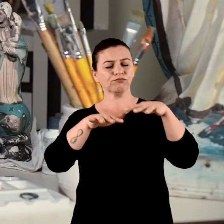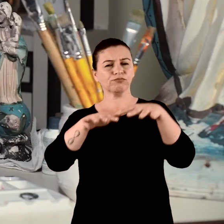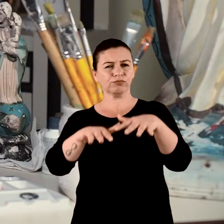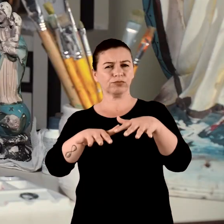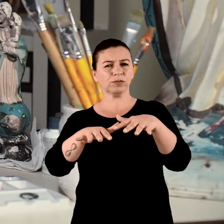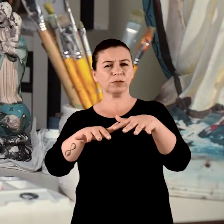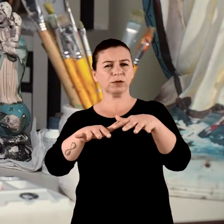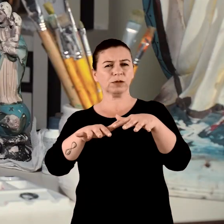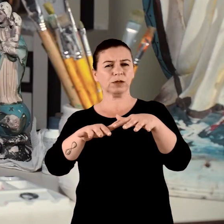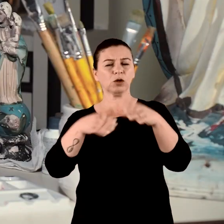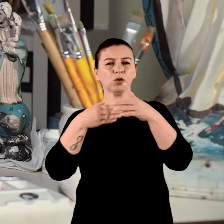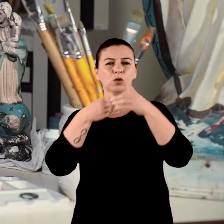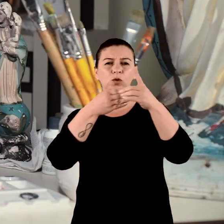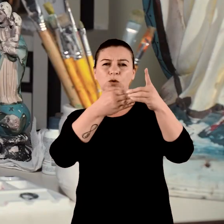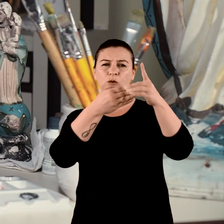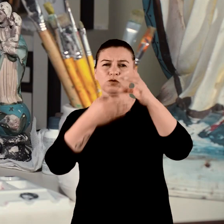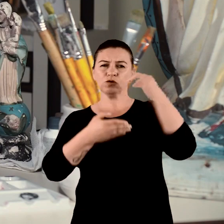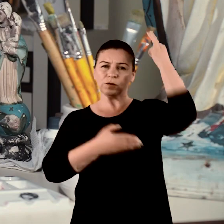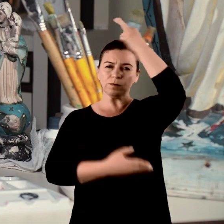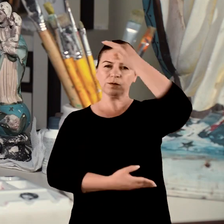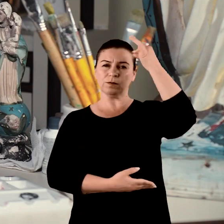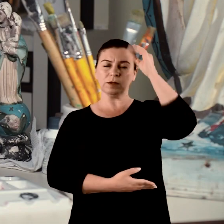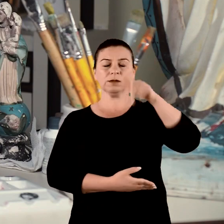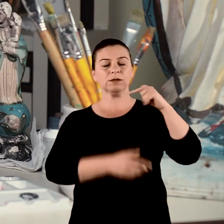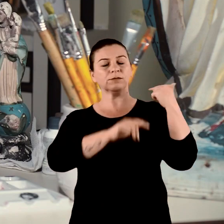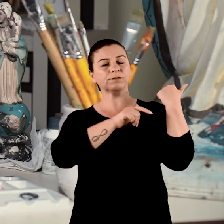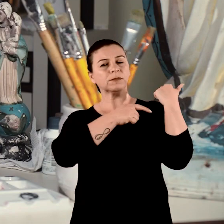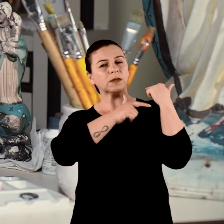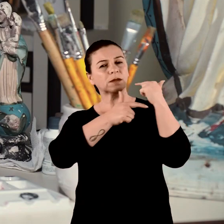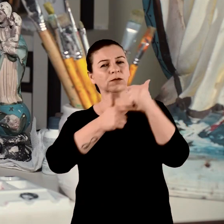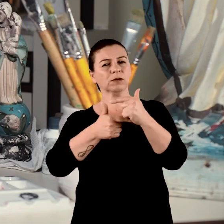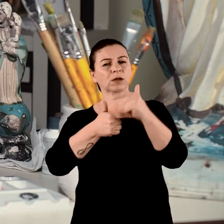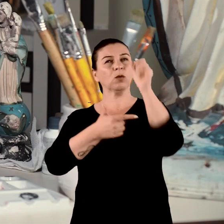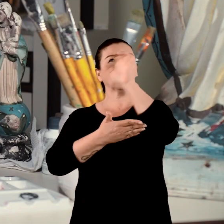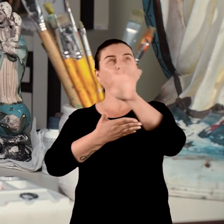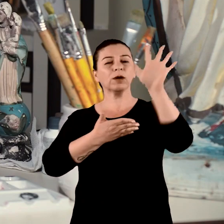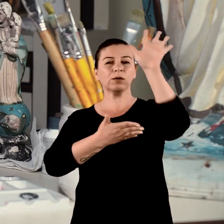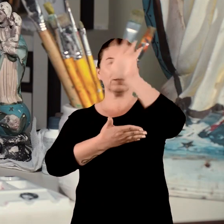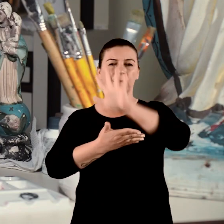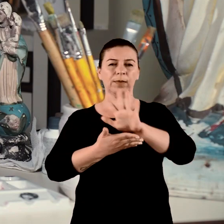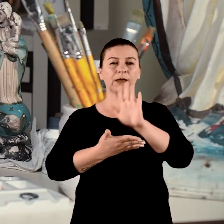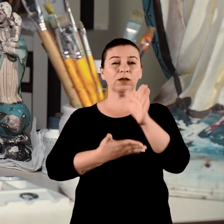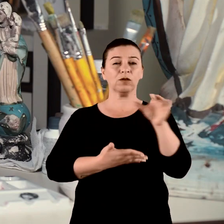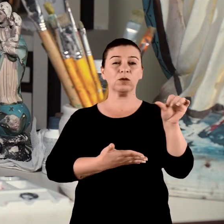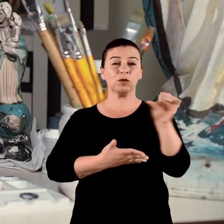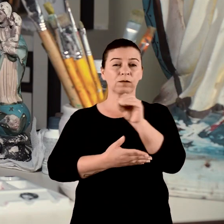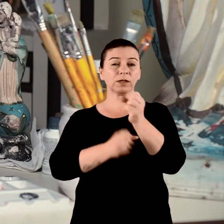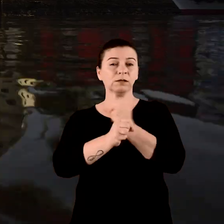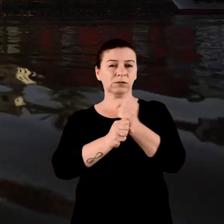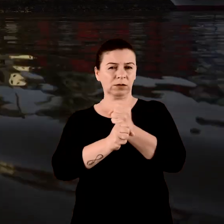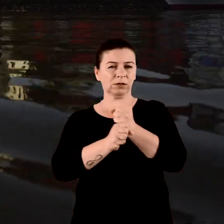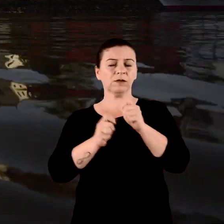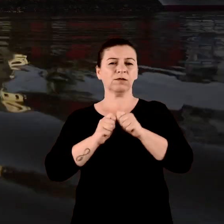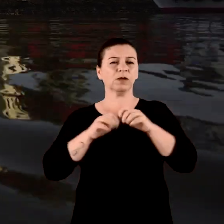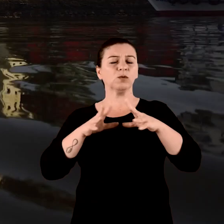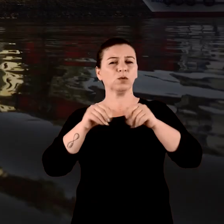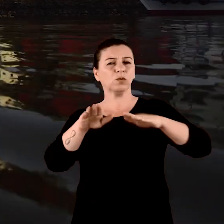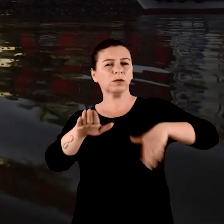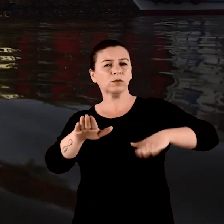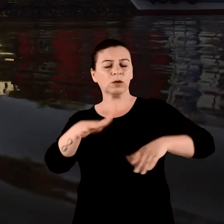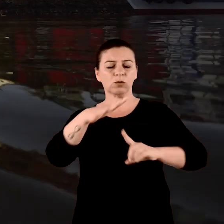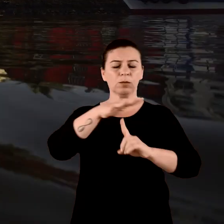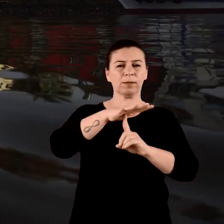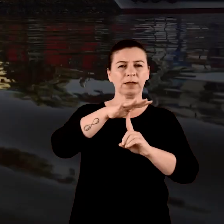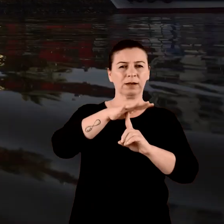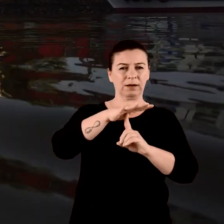a Romaria do Divino Espírito Santo dentro da tradição europeia, que tem 900 anos. Eles fazem o litoral